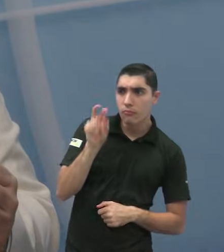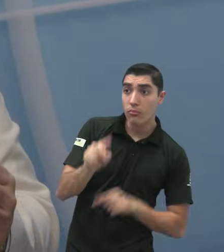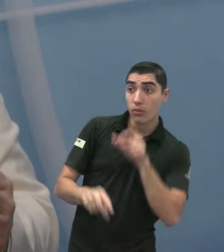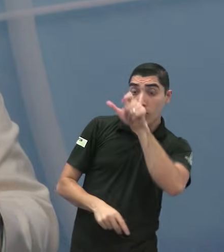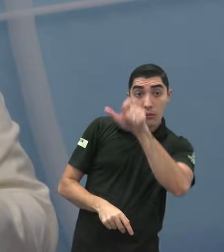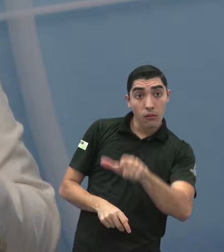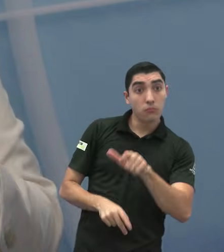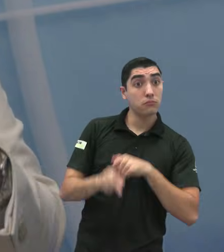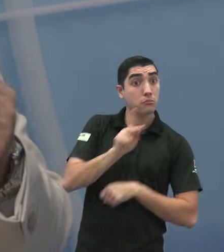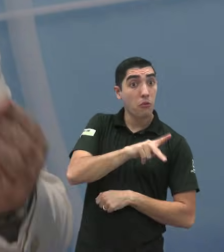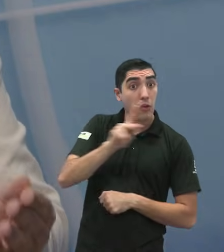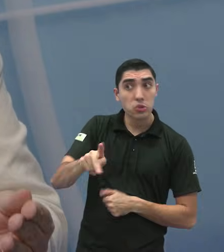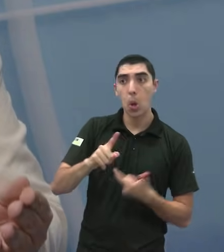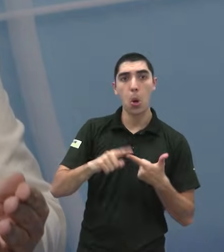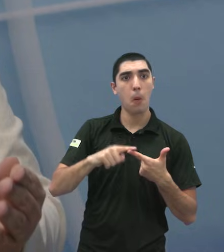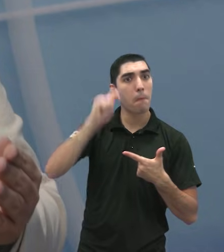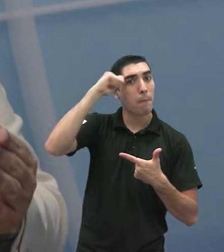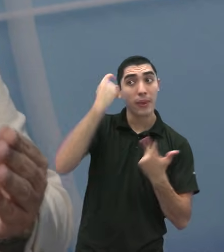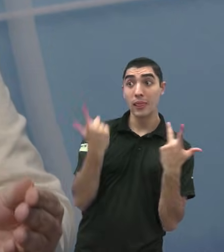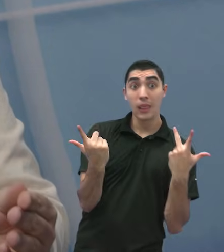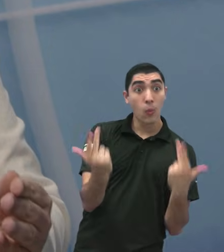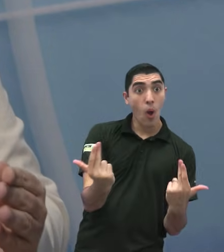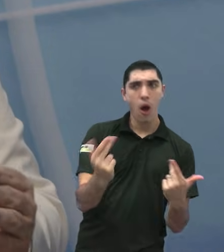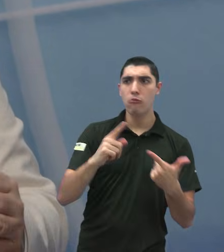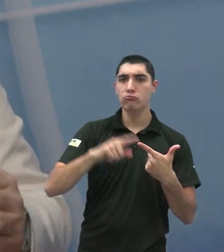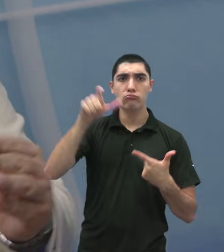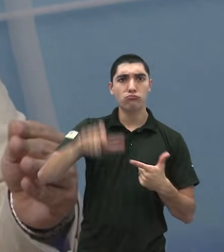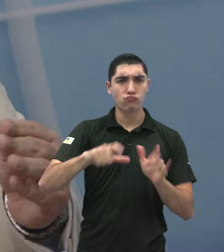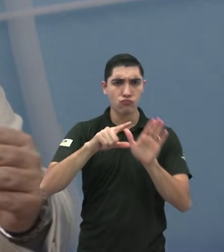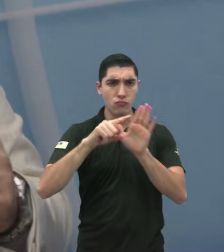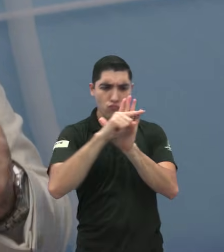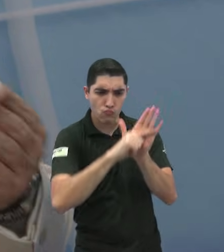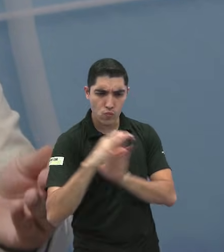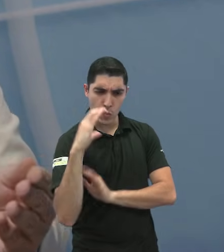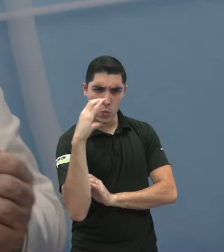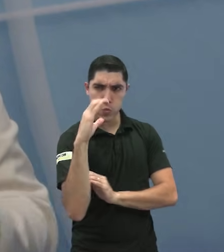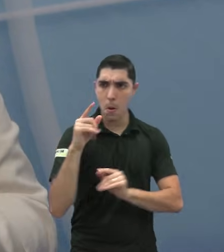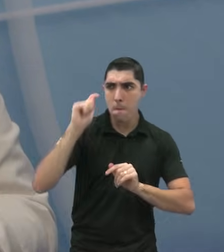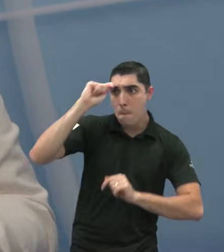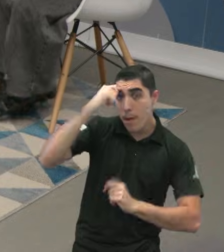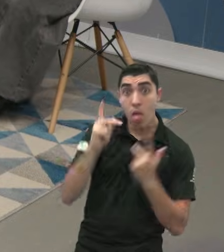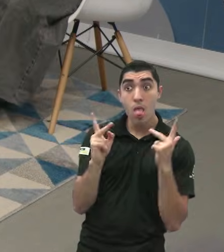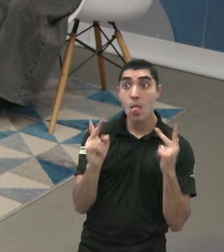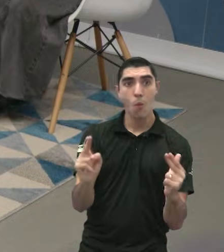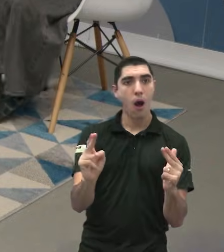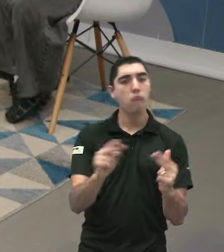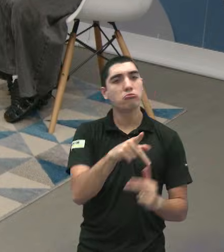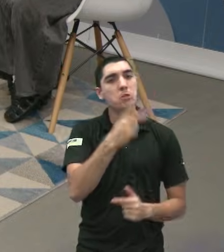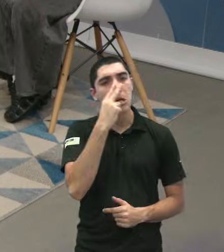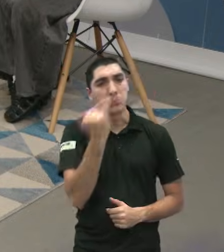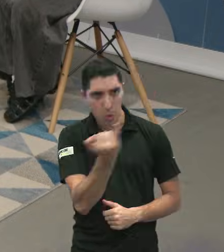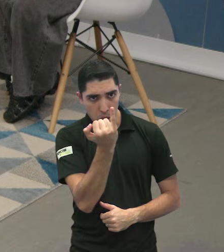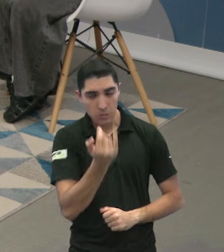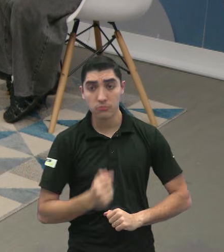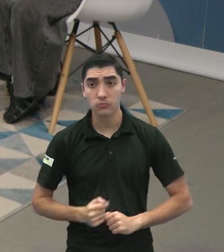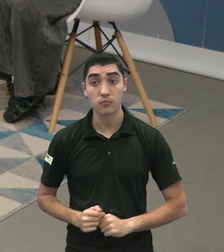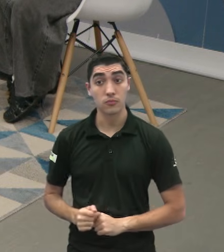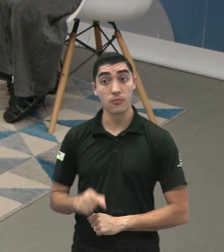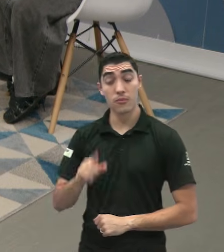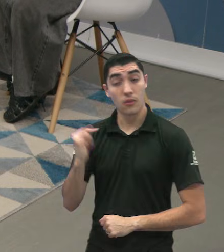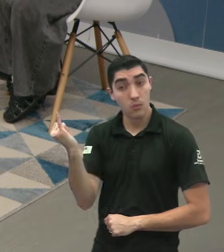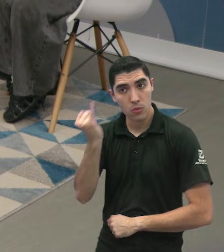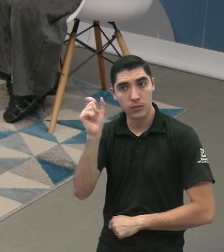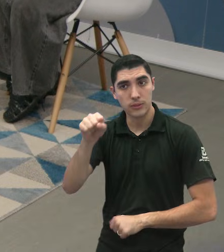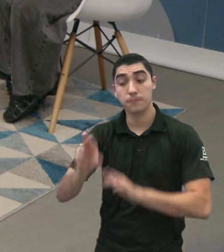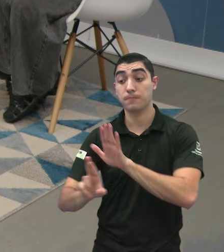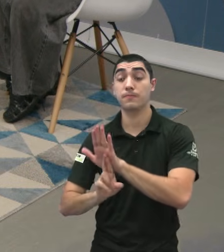né, e pesquisadores negros atuando, né, nesses espaços de destaque? Certo. Eu entendo muito que a